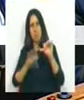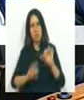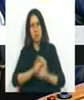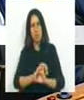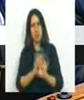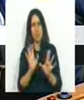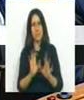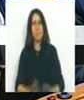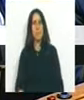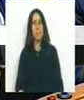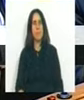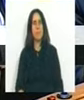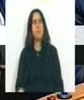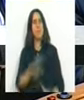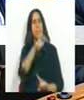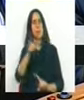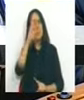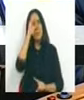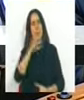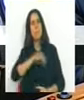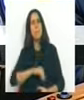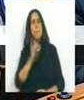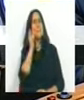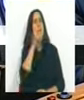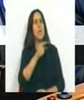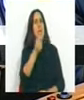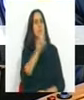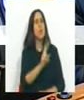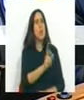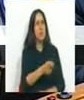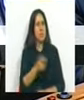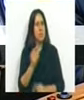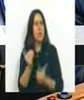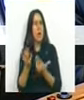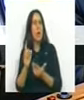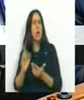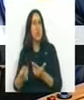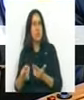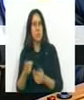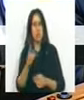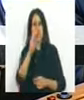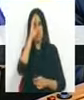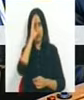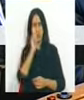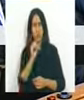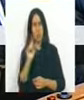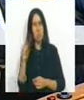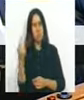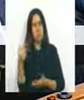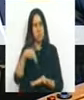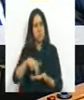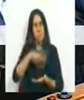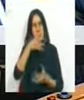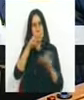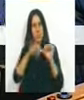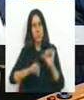Que governantes receberam que ofertas? Houve outros? Que valores? Que natureza? O Governo já tinha um dever geral de esclarecer,